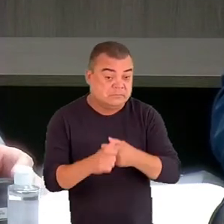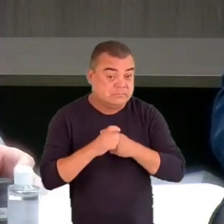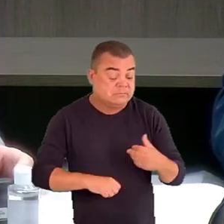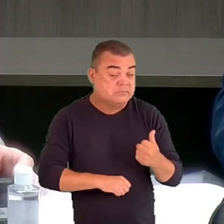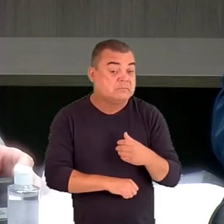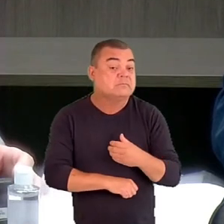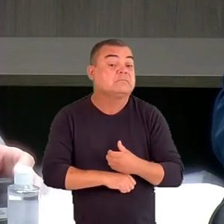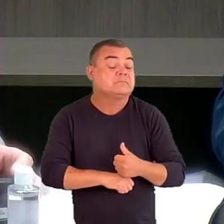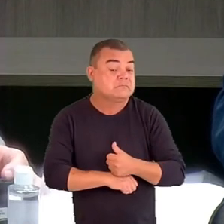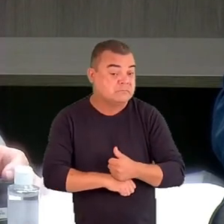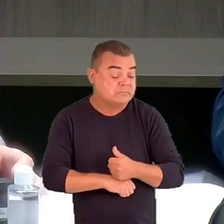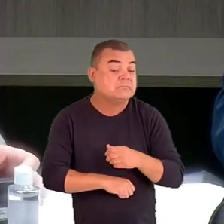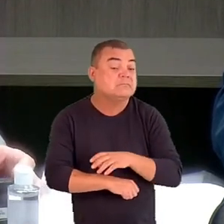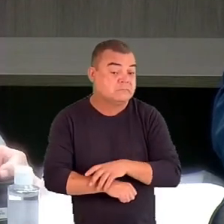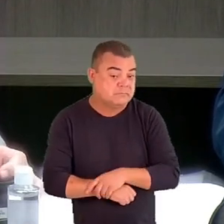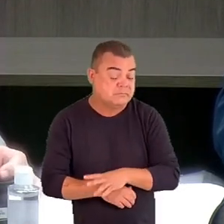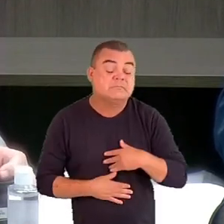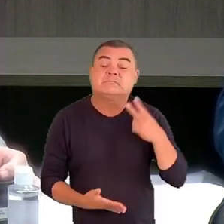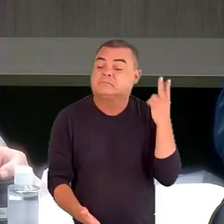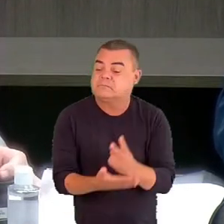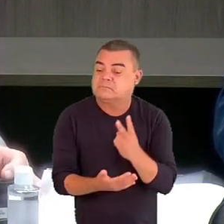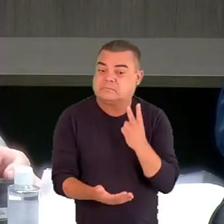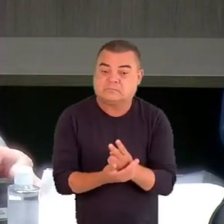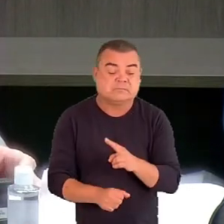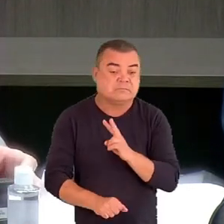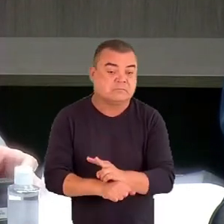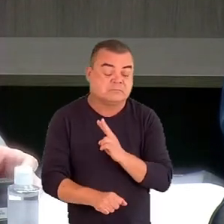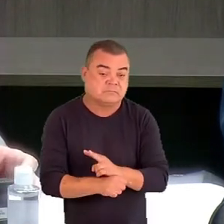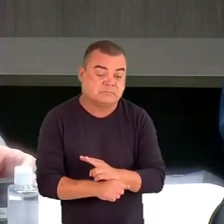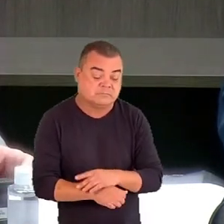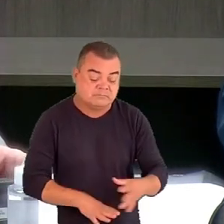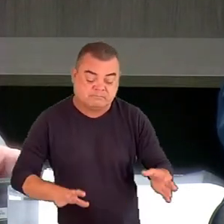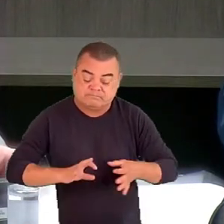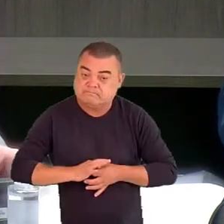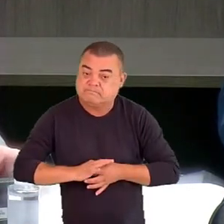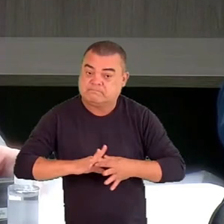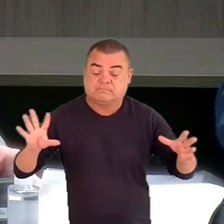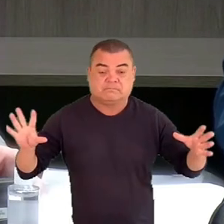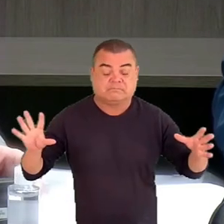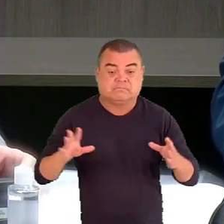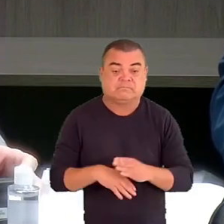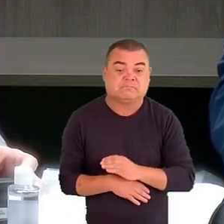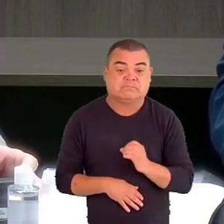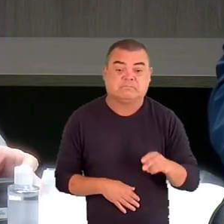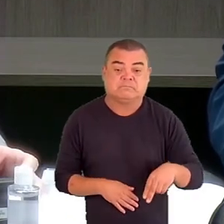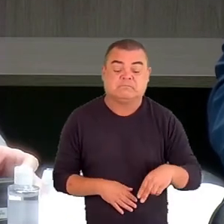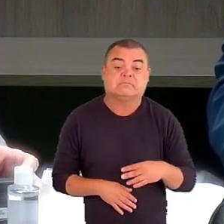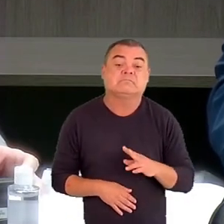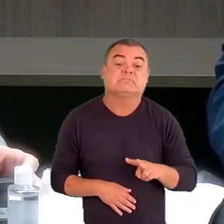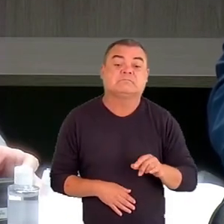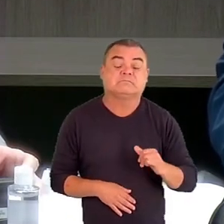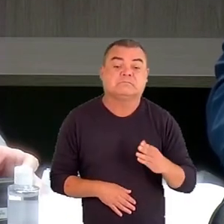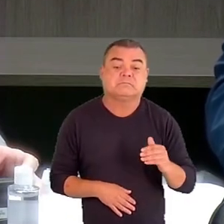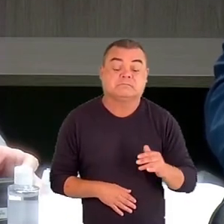sempre e defenderemos a formação da livre convicção do julgador com a